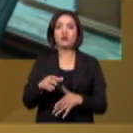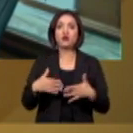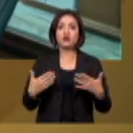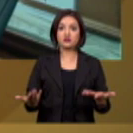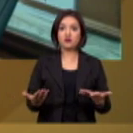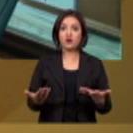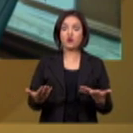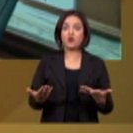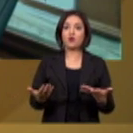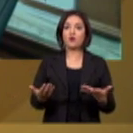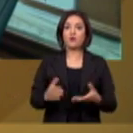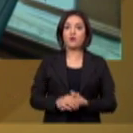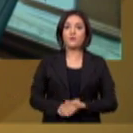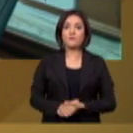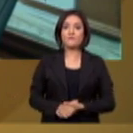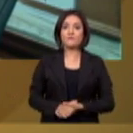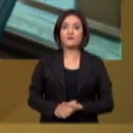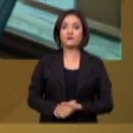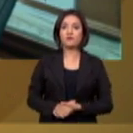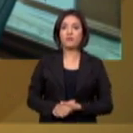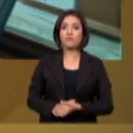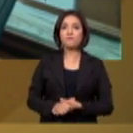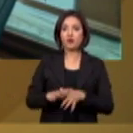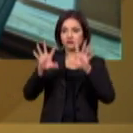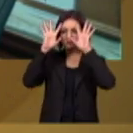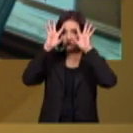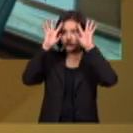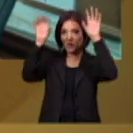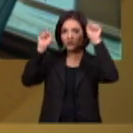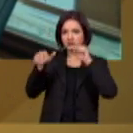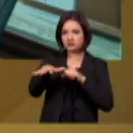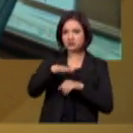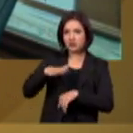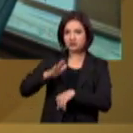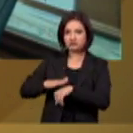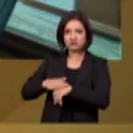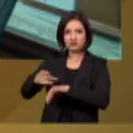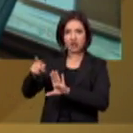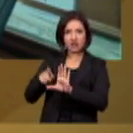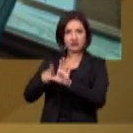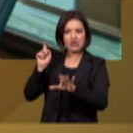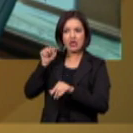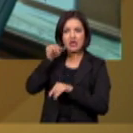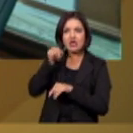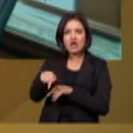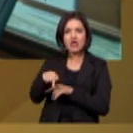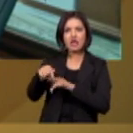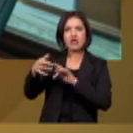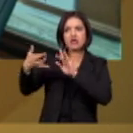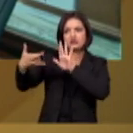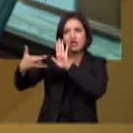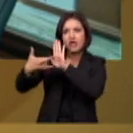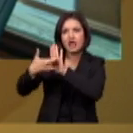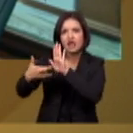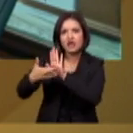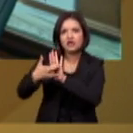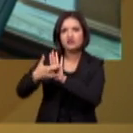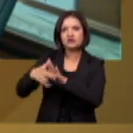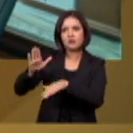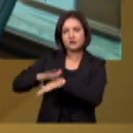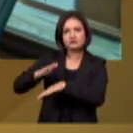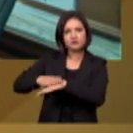dos tribunais e a linha evidentemente eles vão disciplinar mediante o rei a